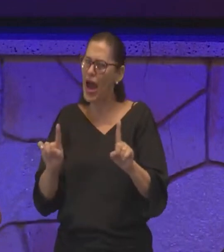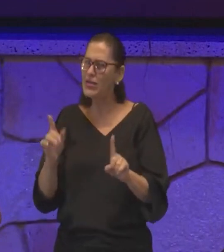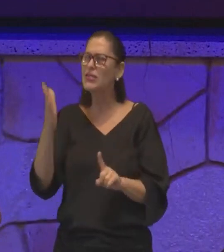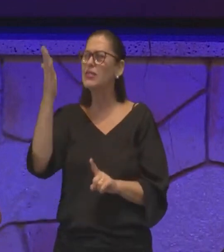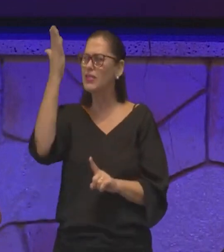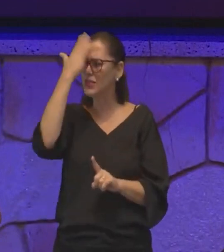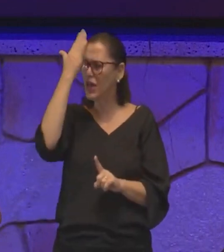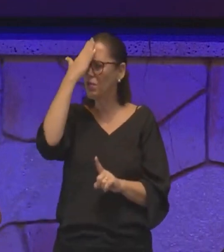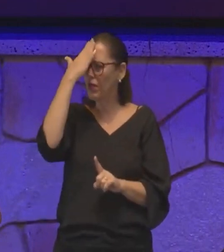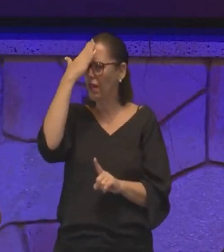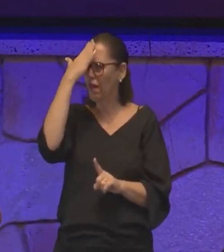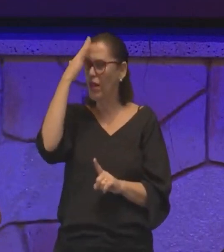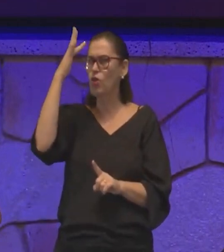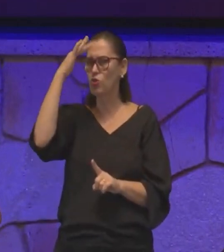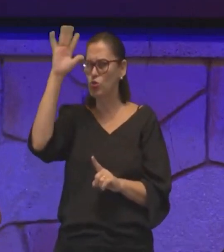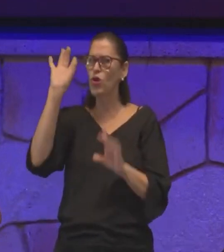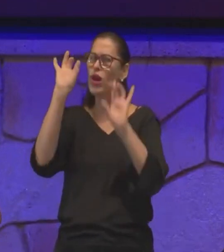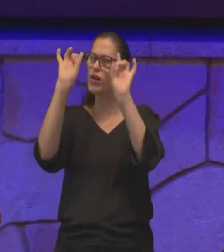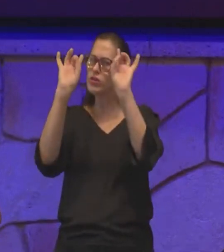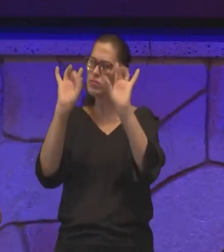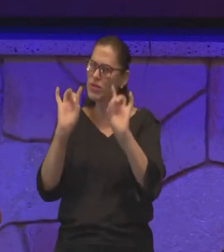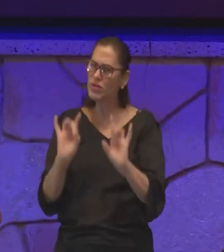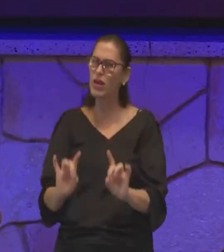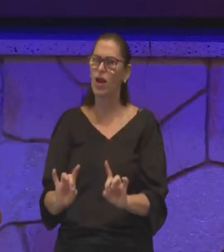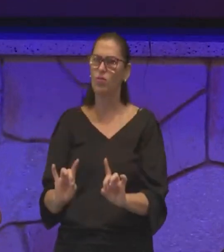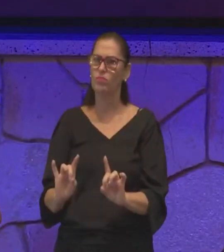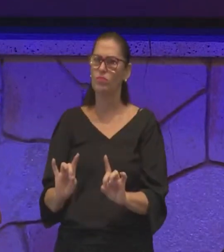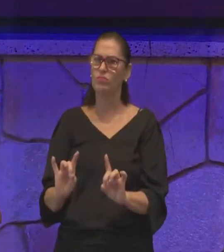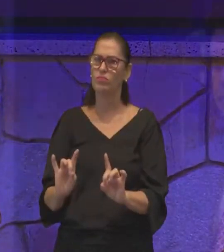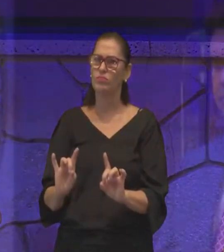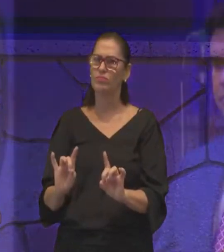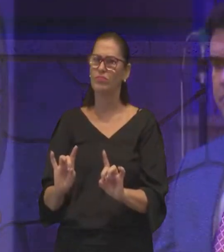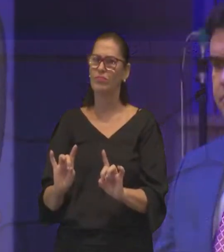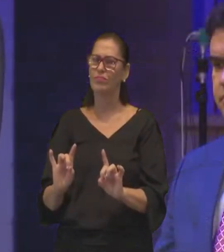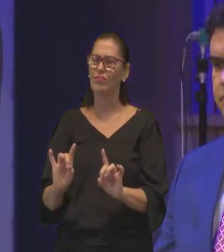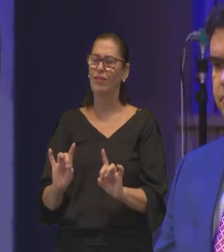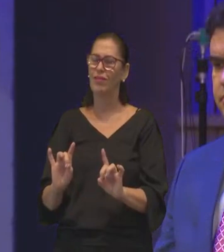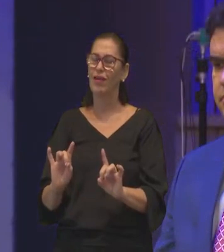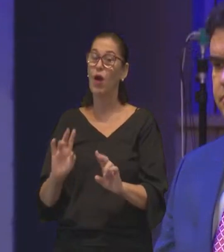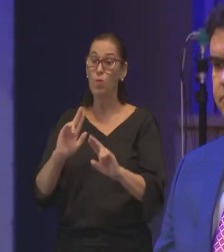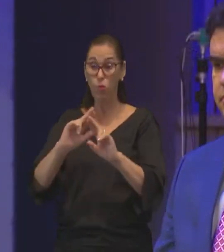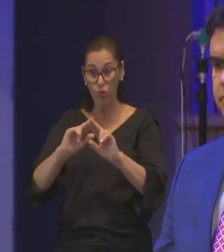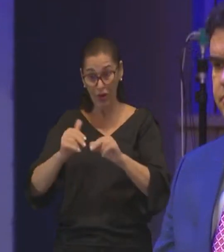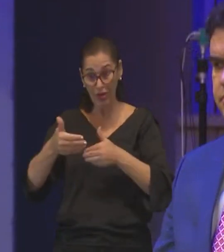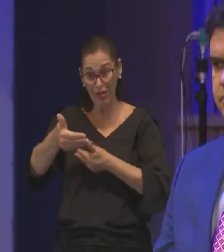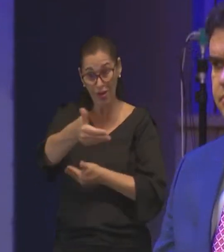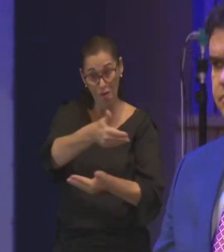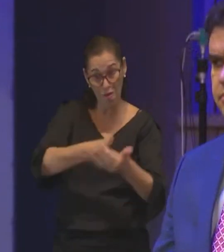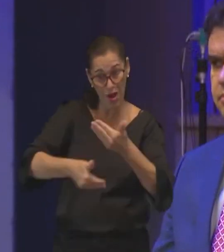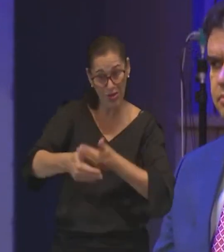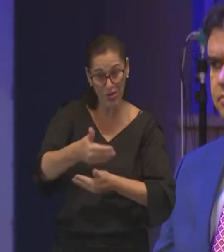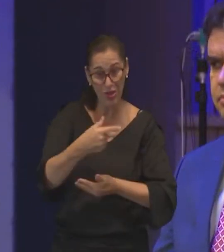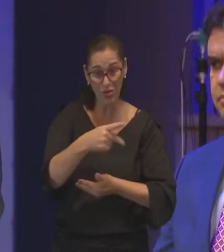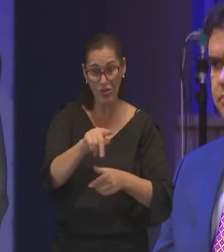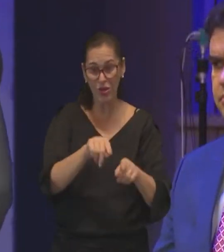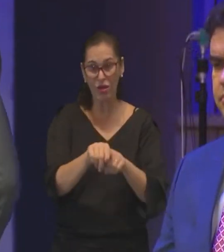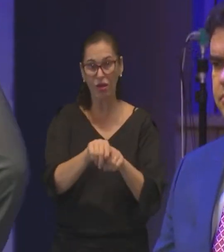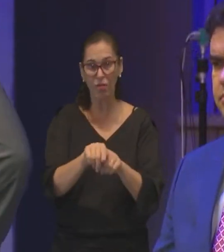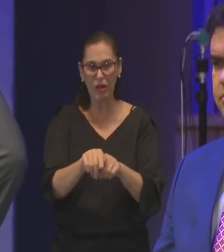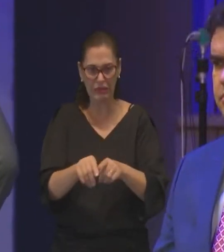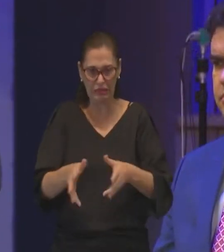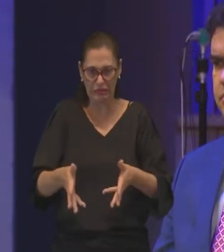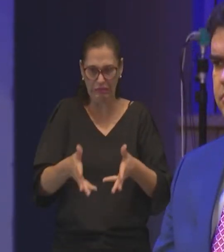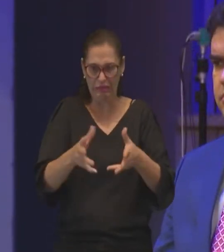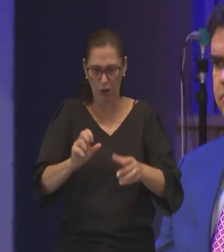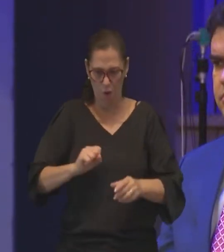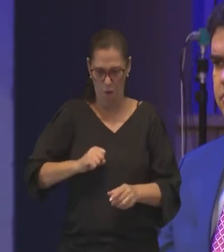aquilo era algo muito especial. E tanto era que ele compartilha com seus irmãos. E ele provoca ódio,